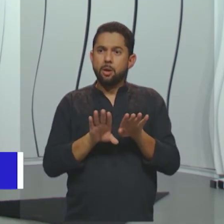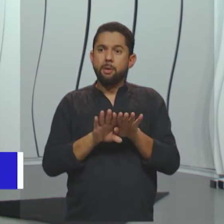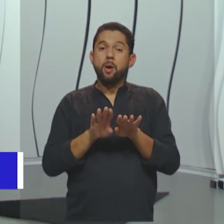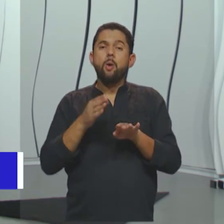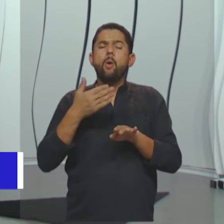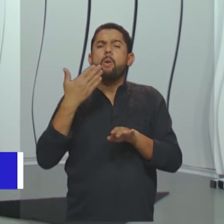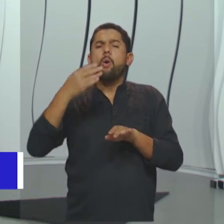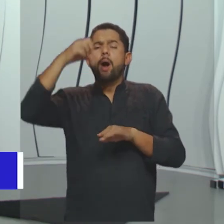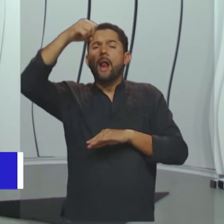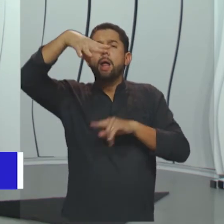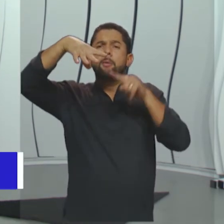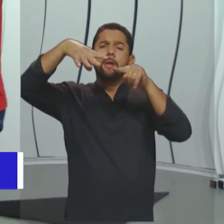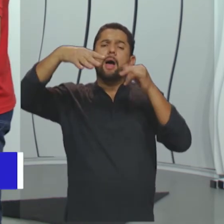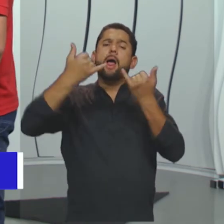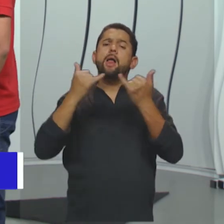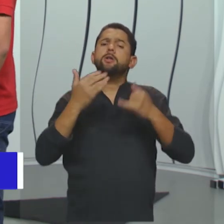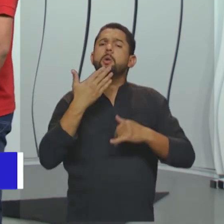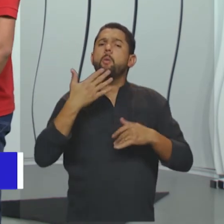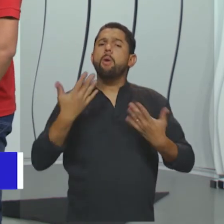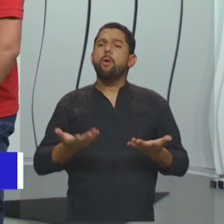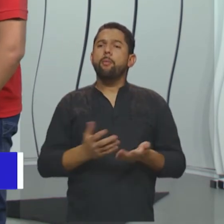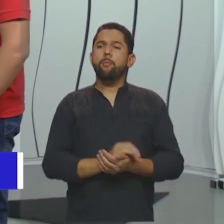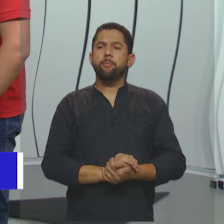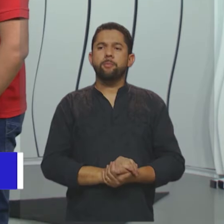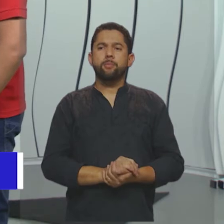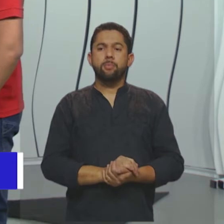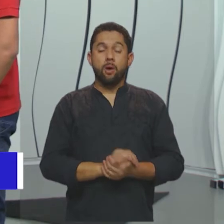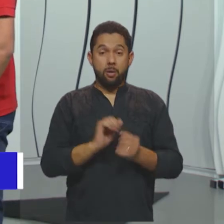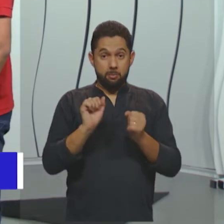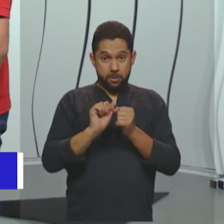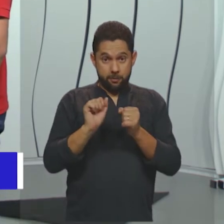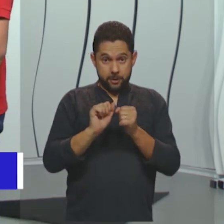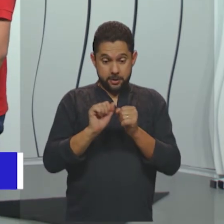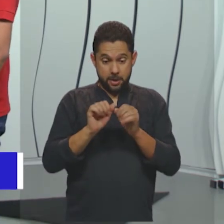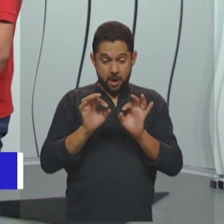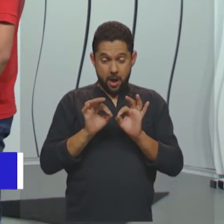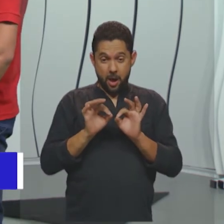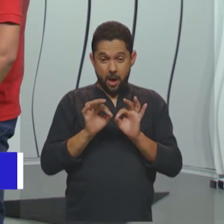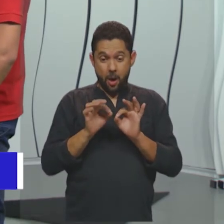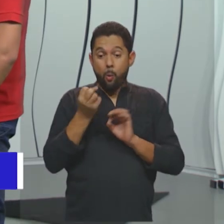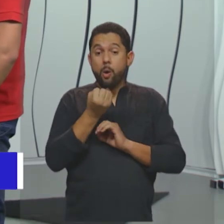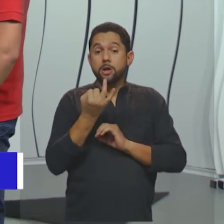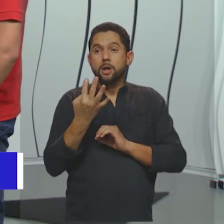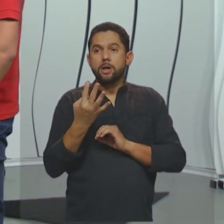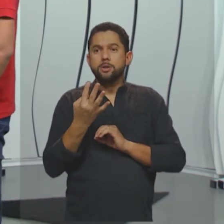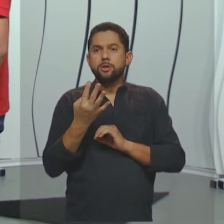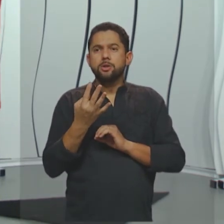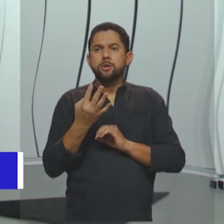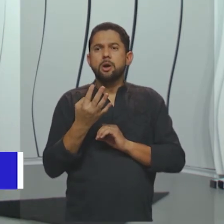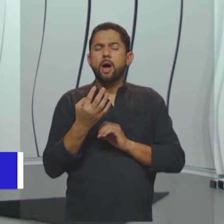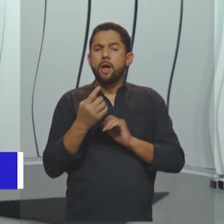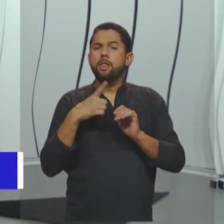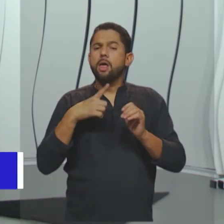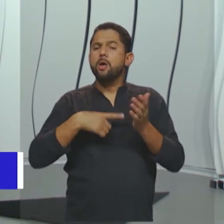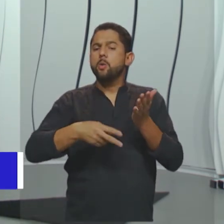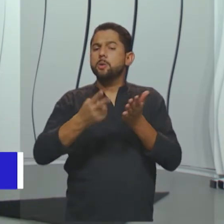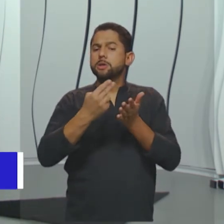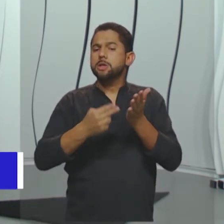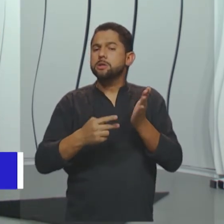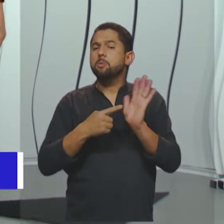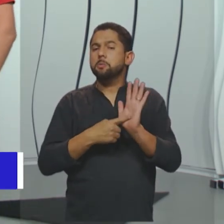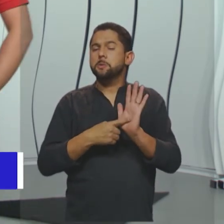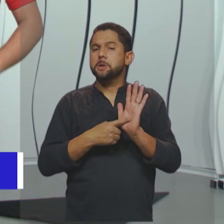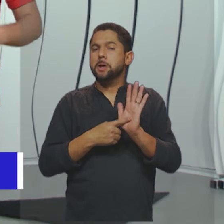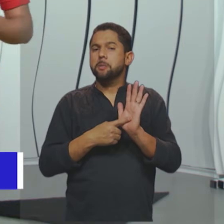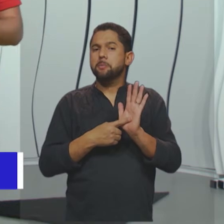que passa pela lâmpada. Para realizar essas medições, o esquema de ligação desses instrumentos está representado em... Então,